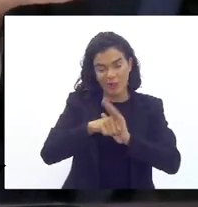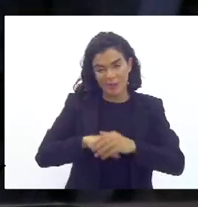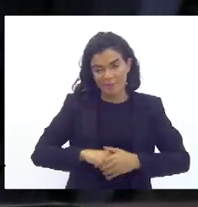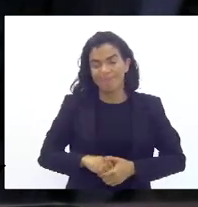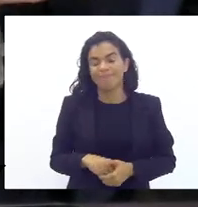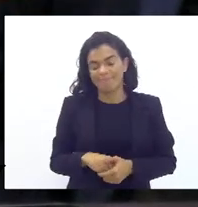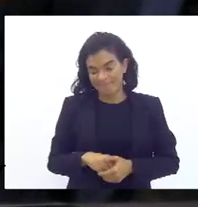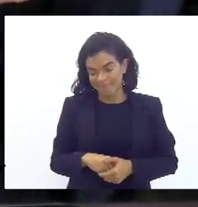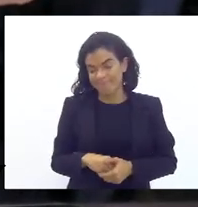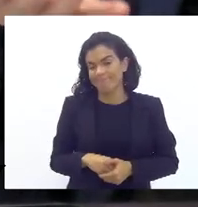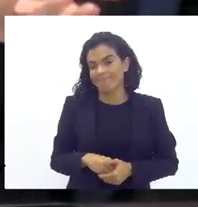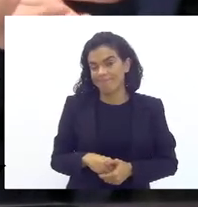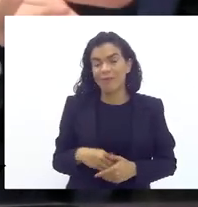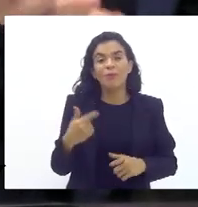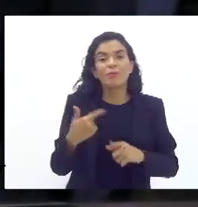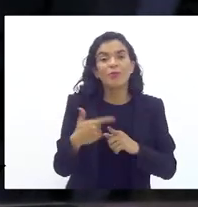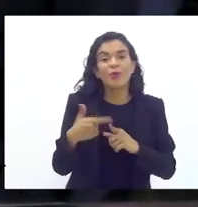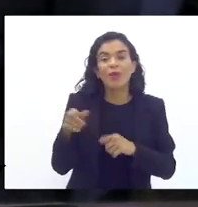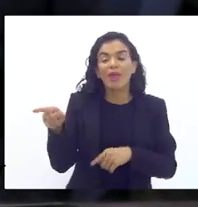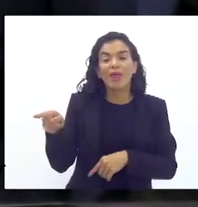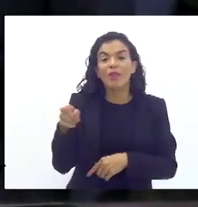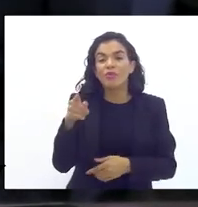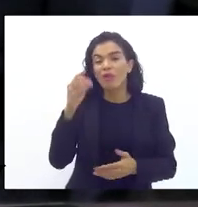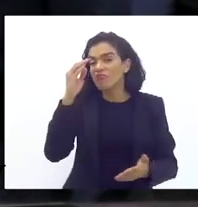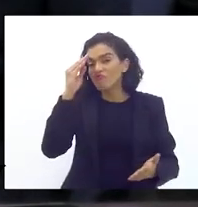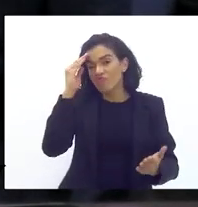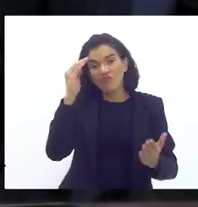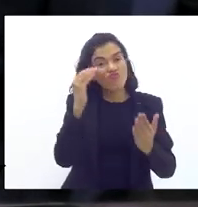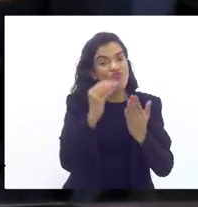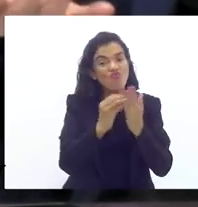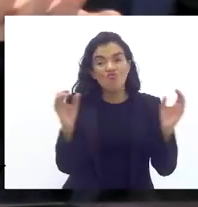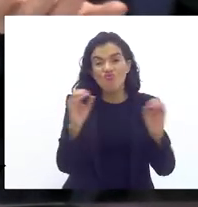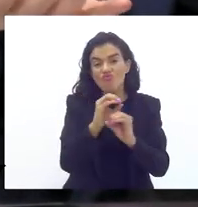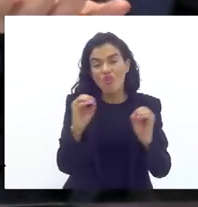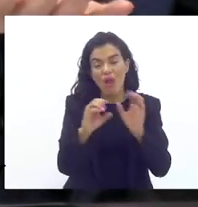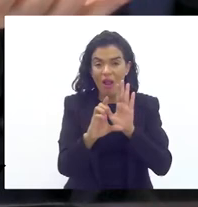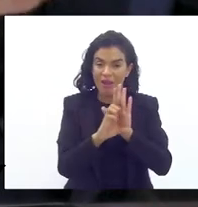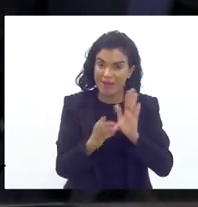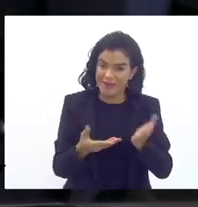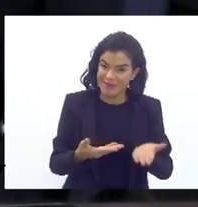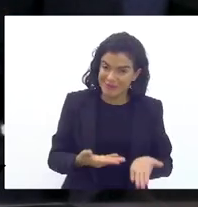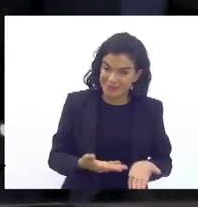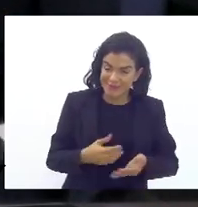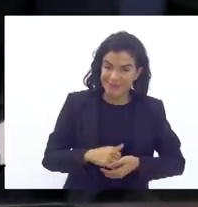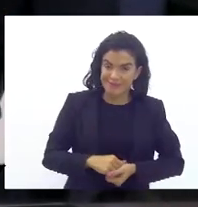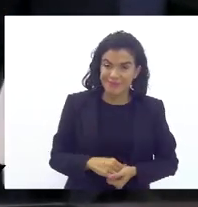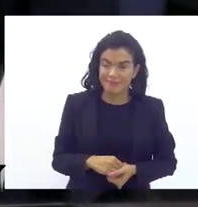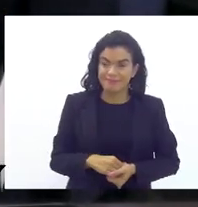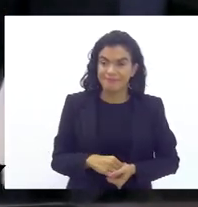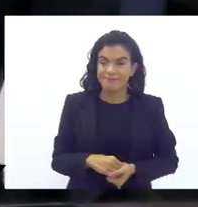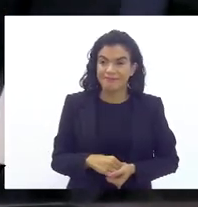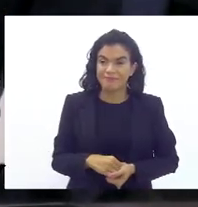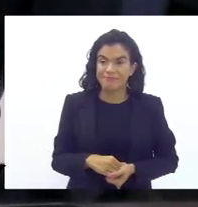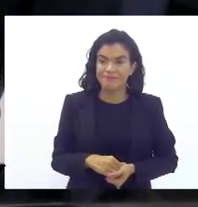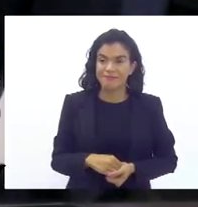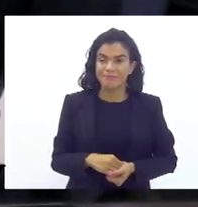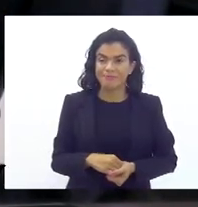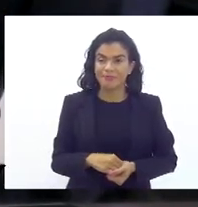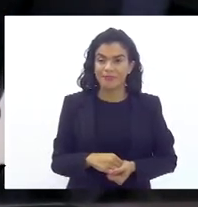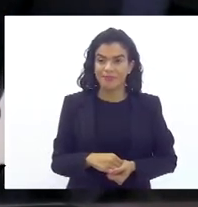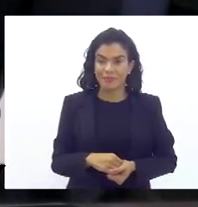no mínimo é criminoso que tá descumprindo a lei E aí